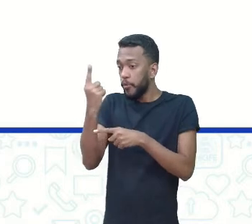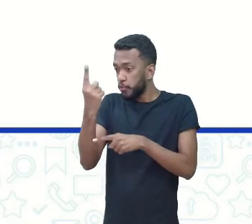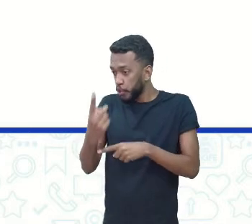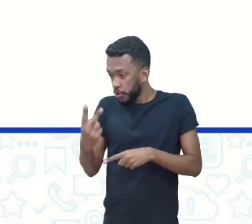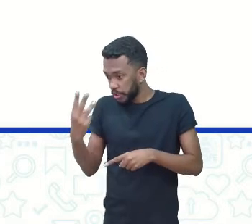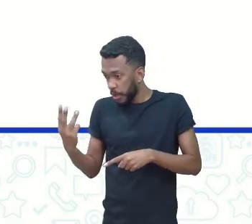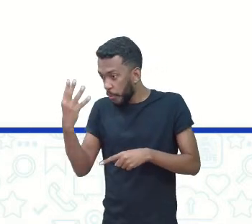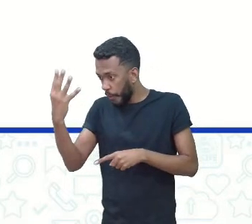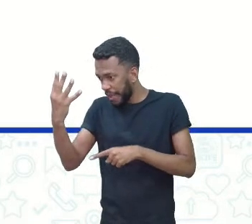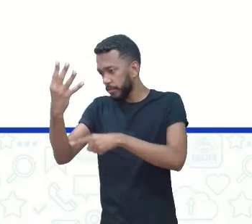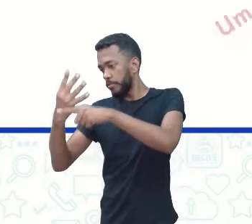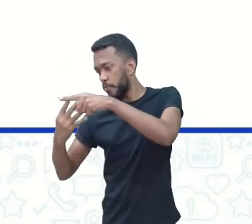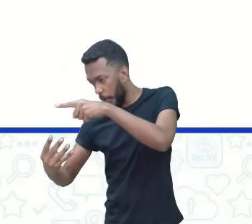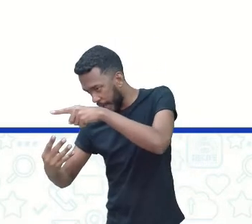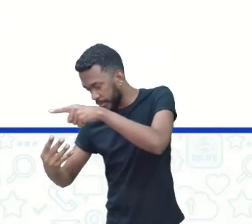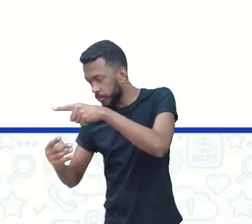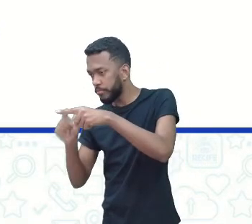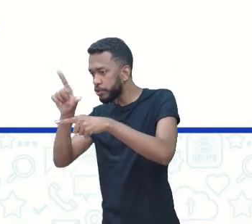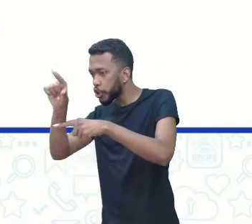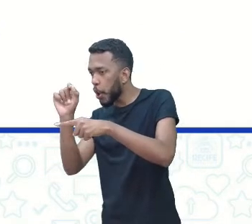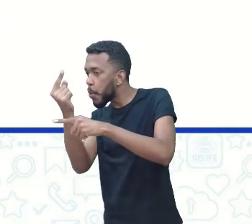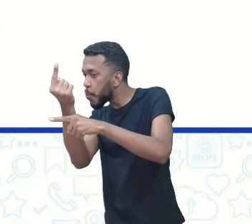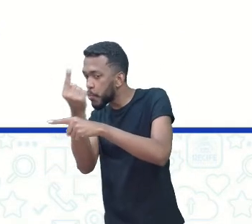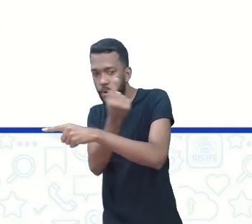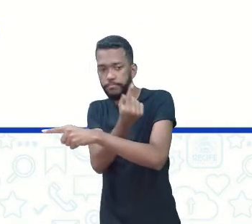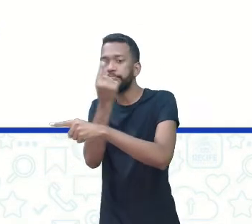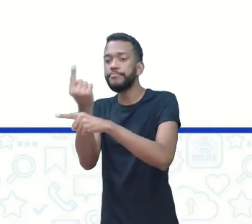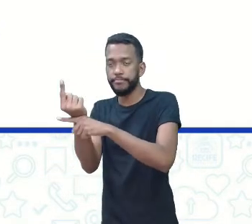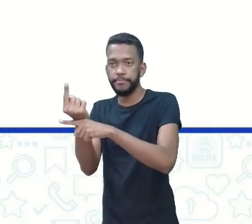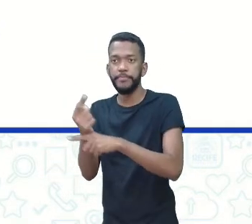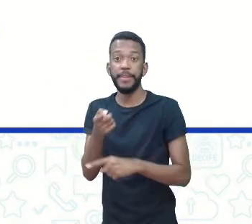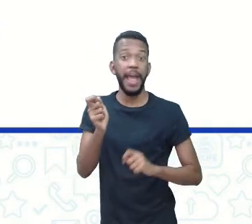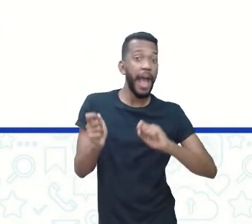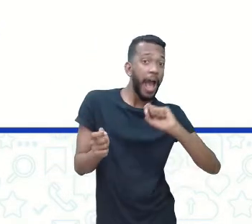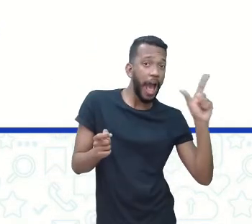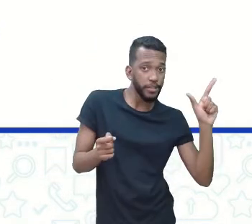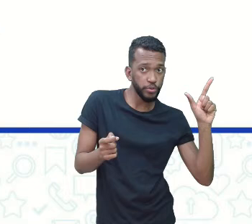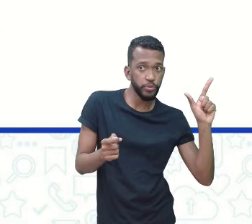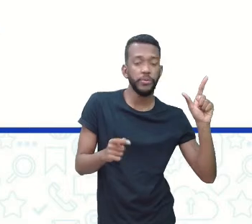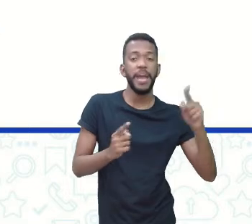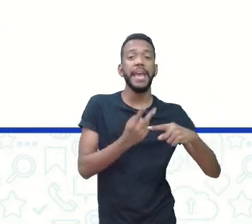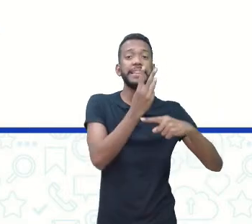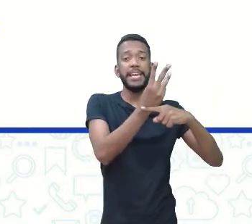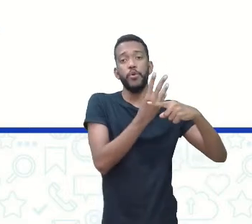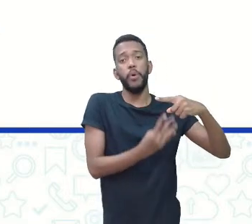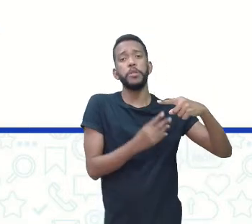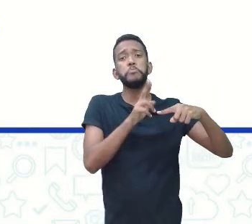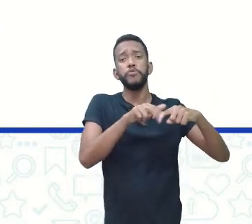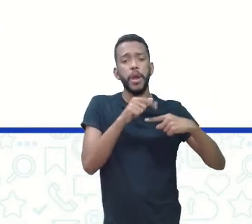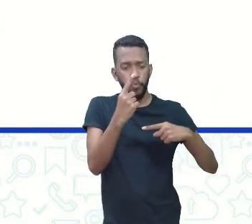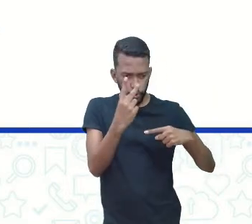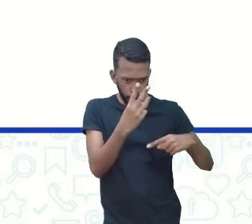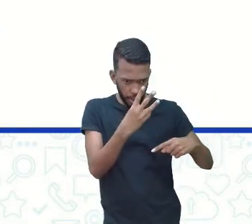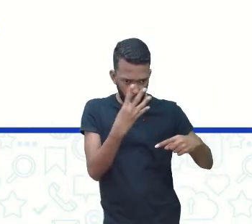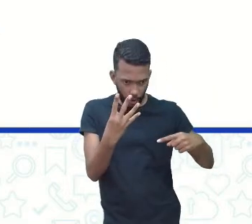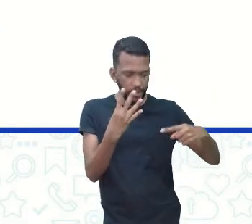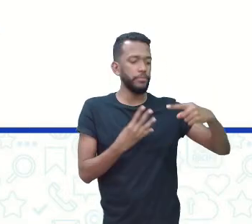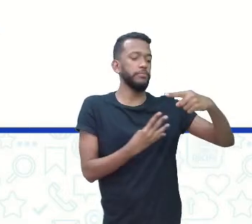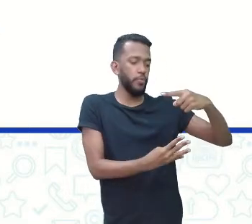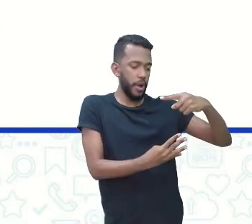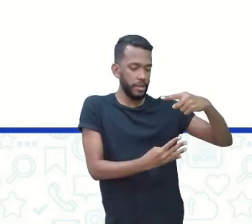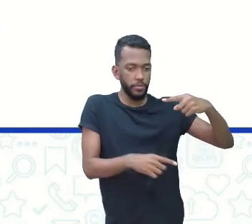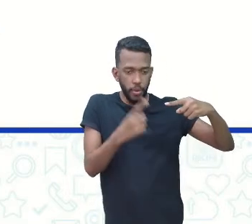4 partes, e a gente vai ter que esse azul vai ser 3/4, porque eu peguei 3 das 4